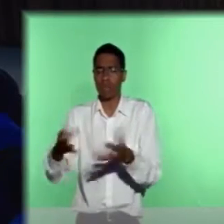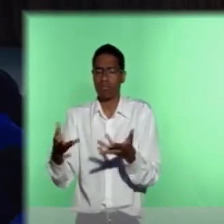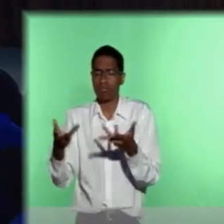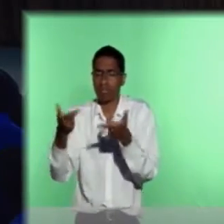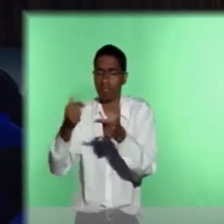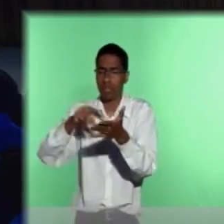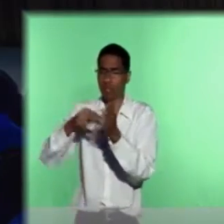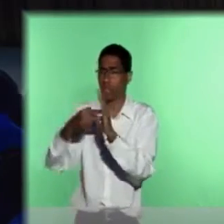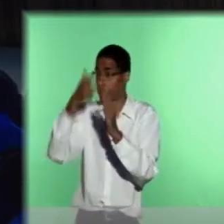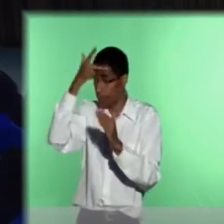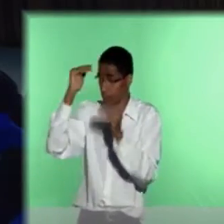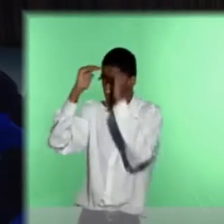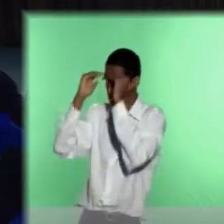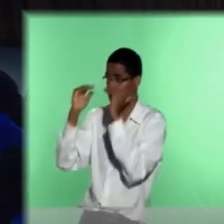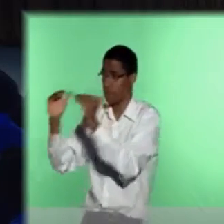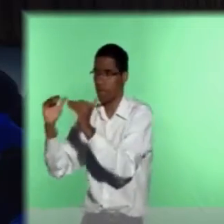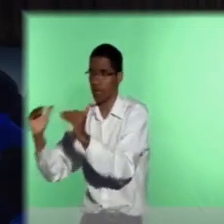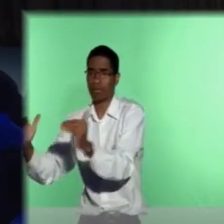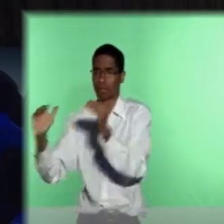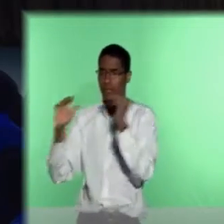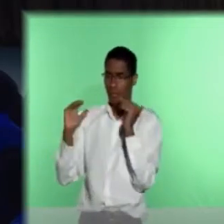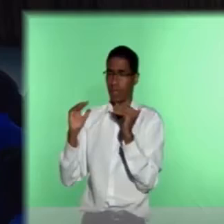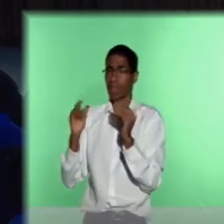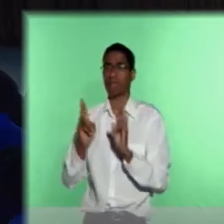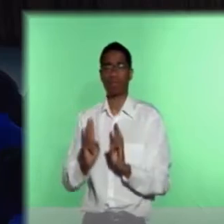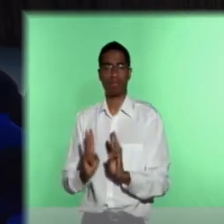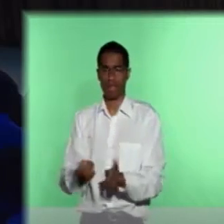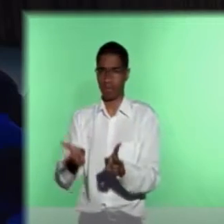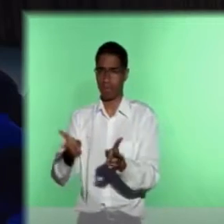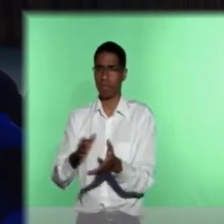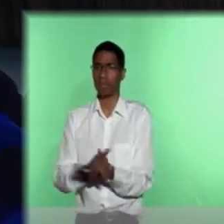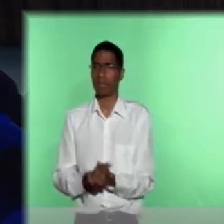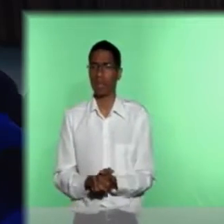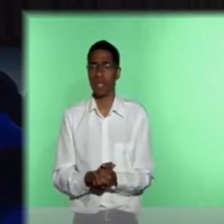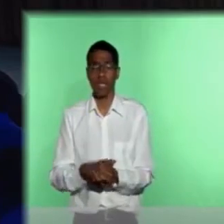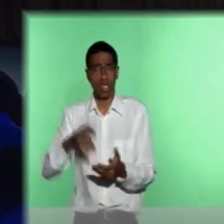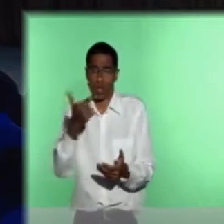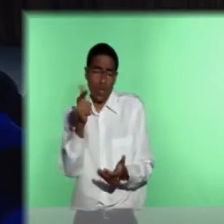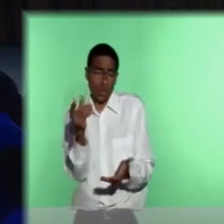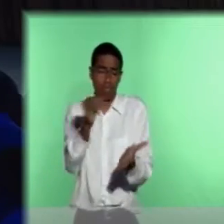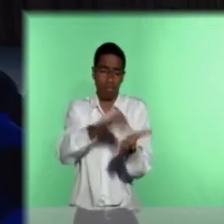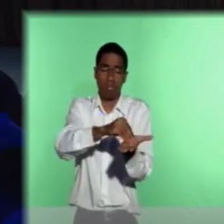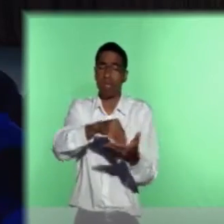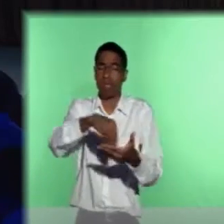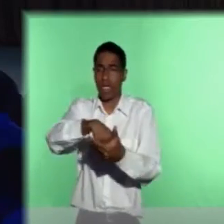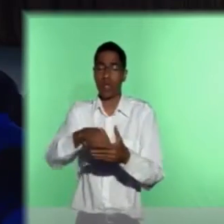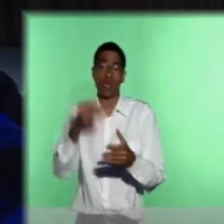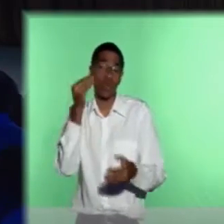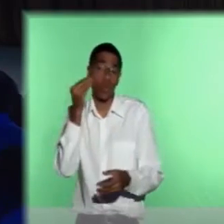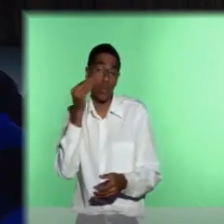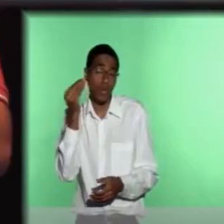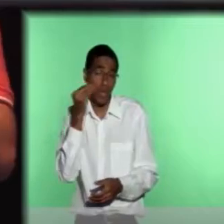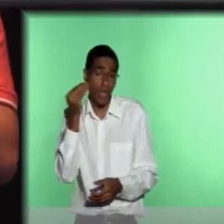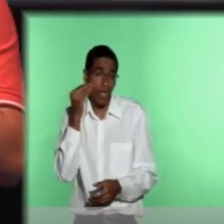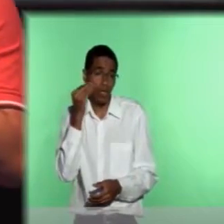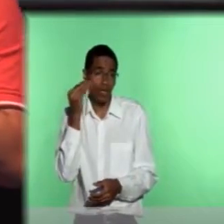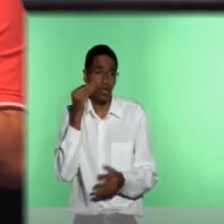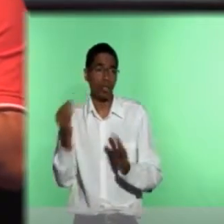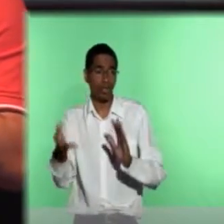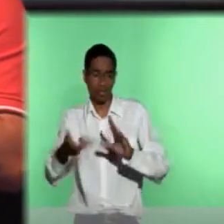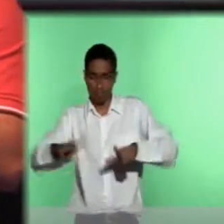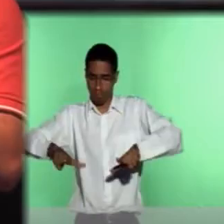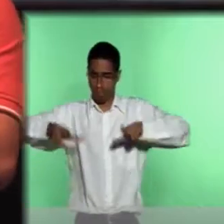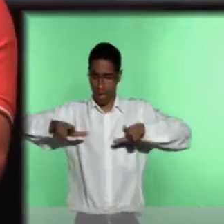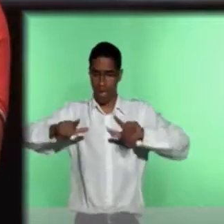ao outro, por exemplo. Isso não é mensurado num teste de proficiência. Então, eu acho que elas têm um papel, o IDEB, a